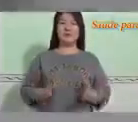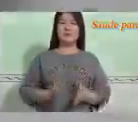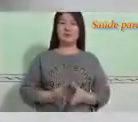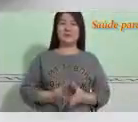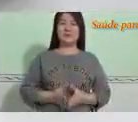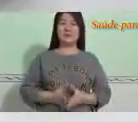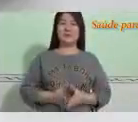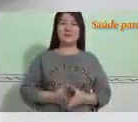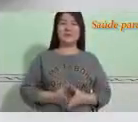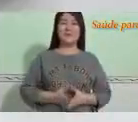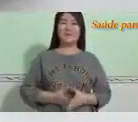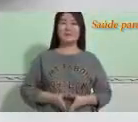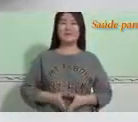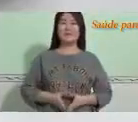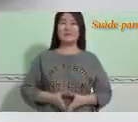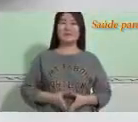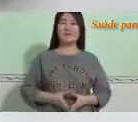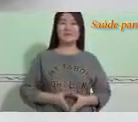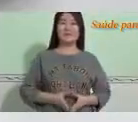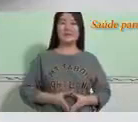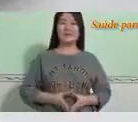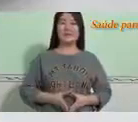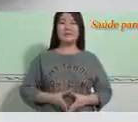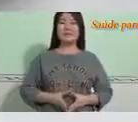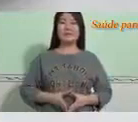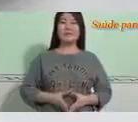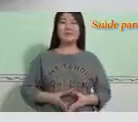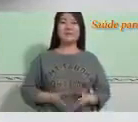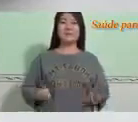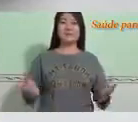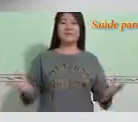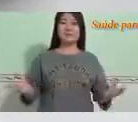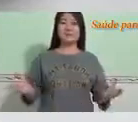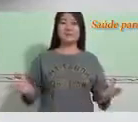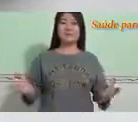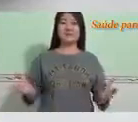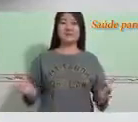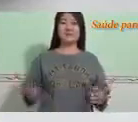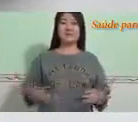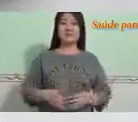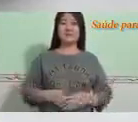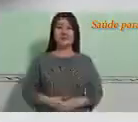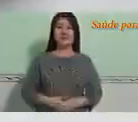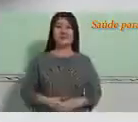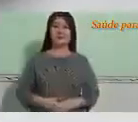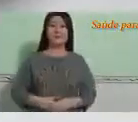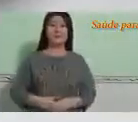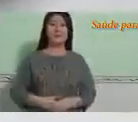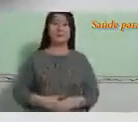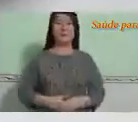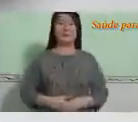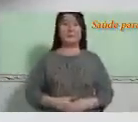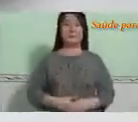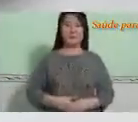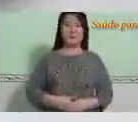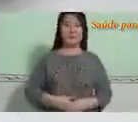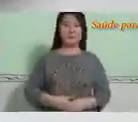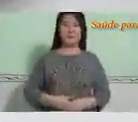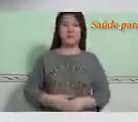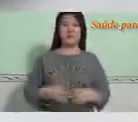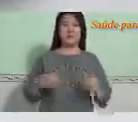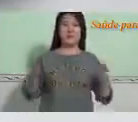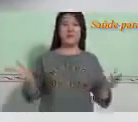l srs os efeitos colaterais mais comuns que podem ocorrer com o uso deste medicamento usar um